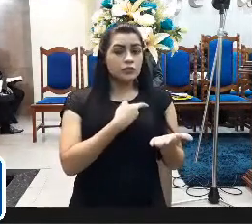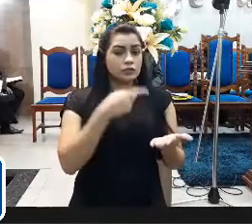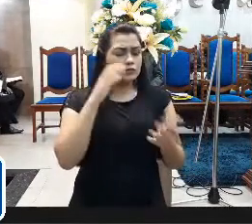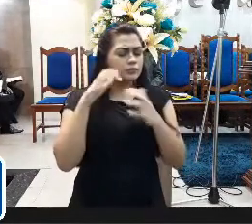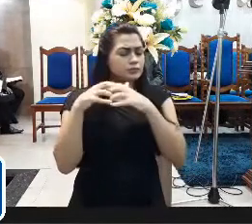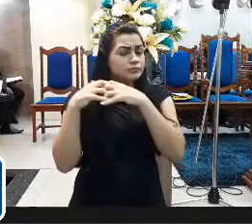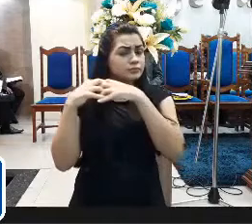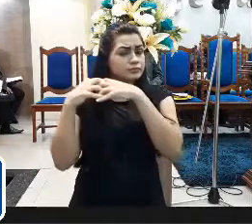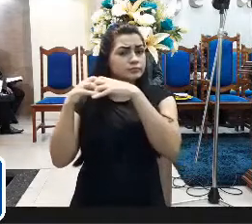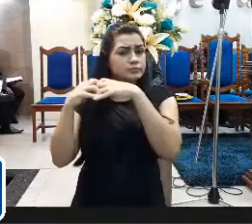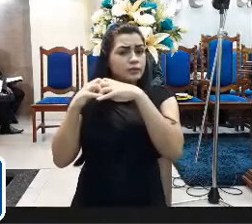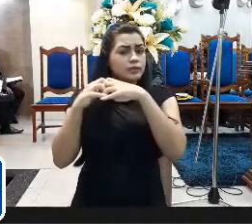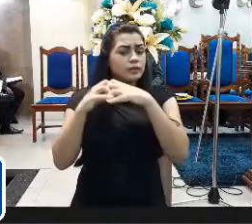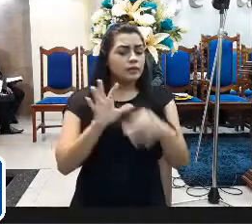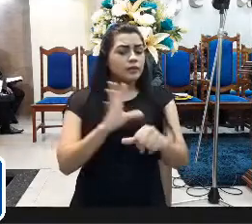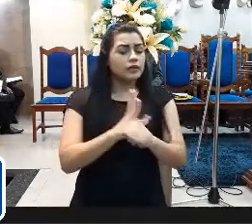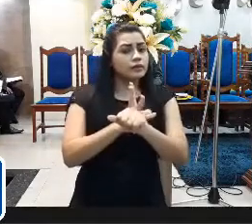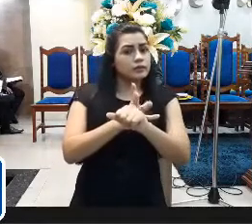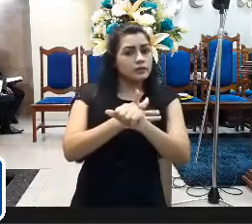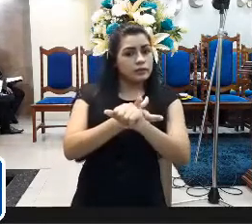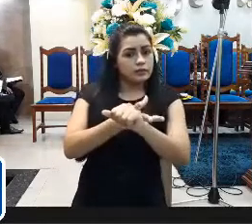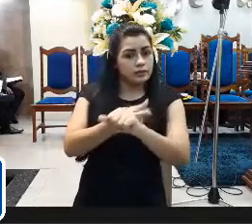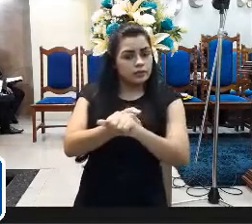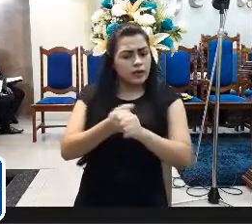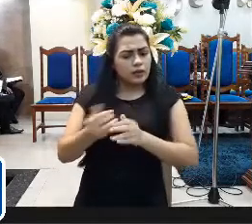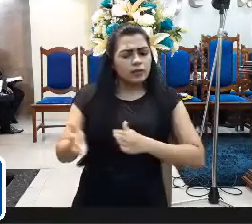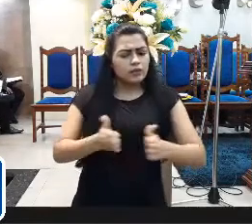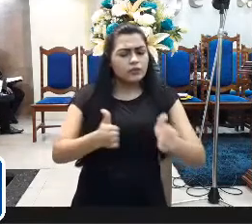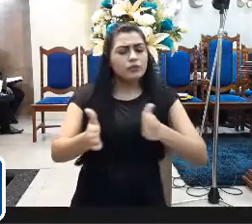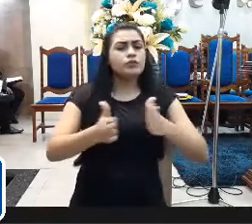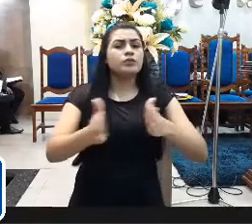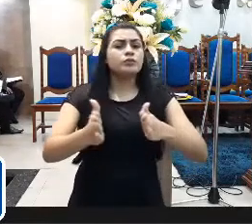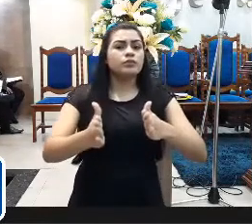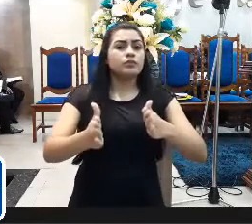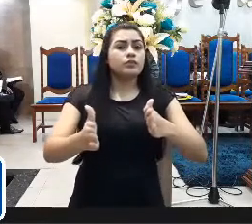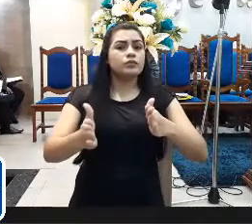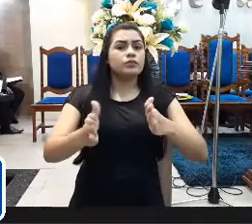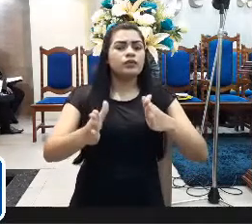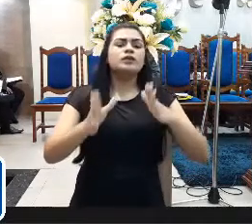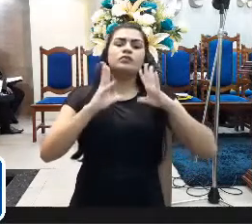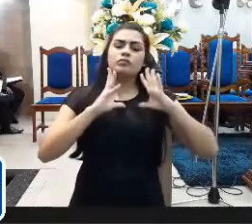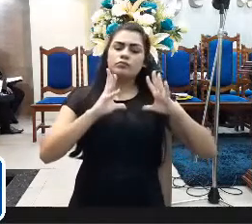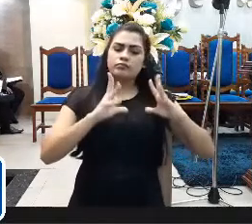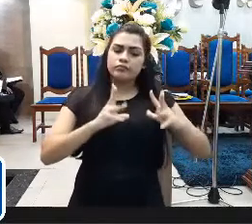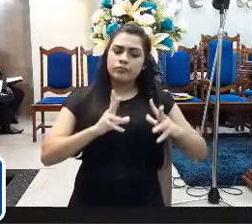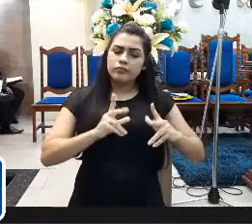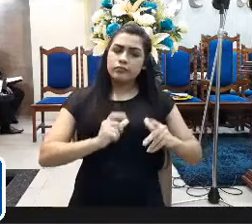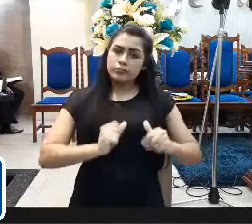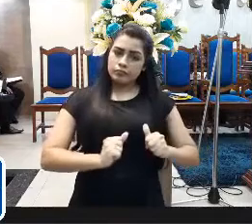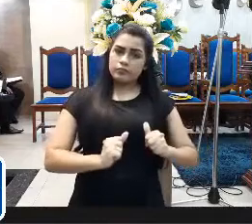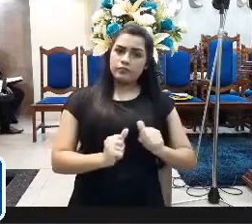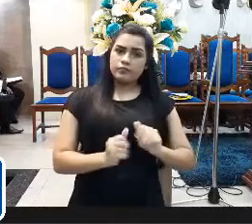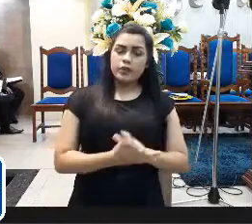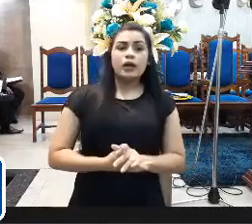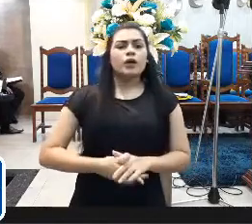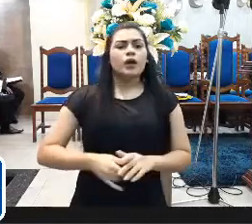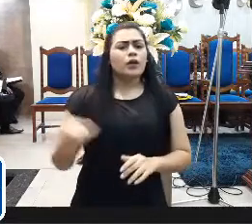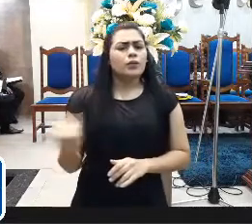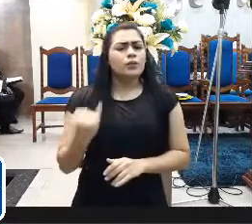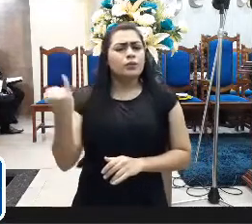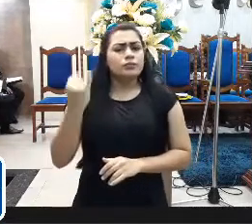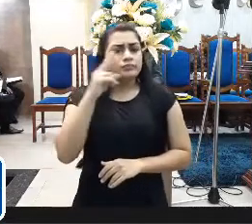da glorificação. É importante cada crente saber que existe uma jornada. Nós